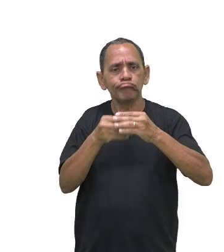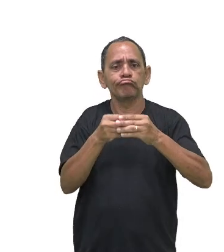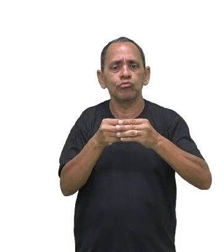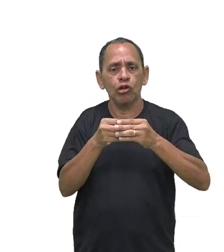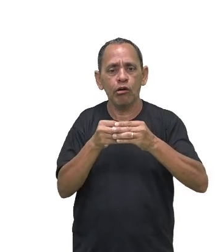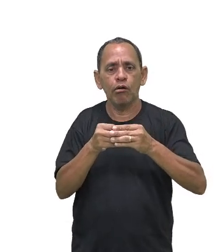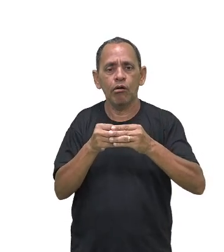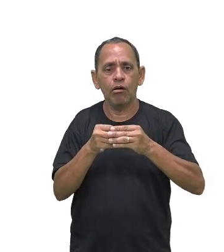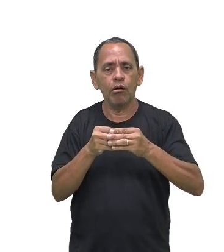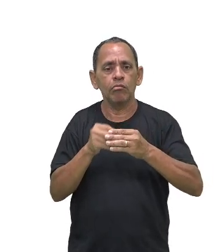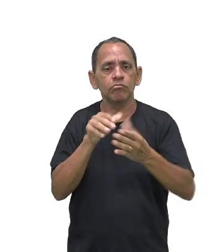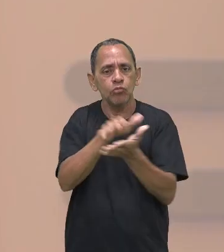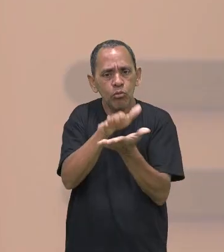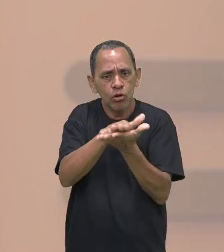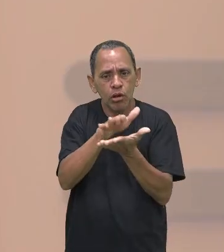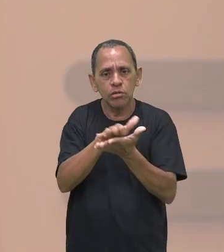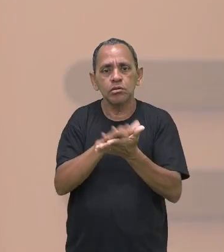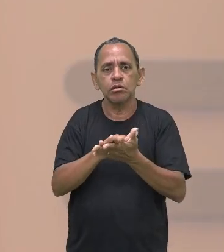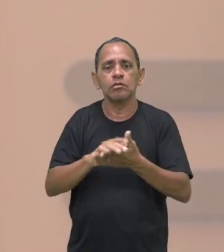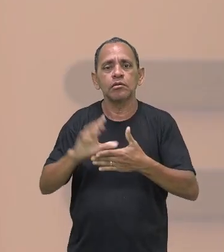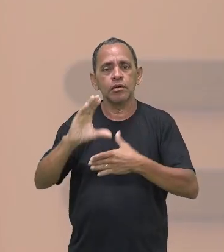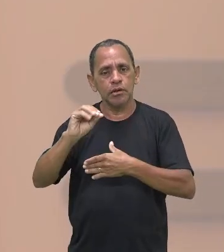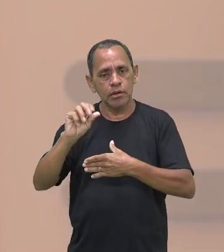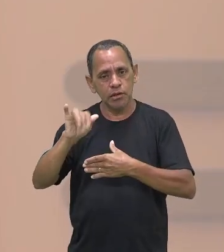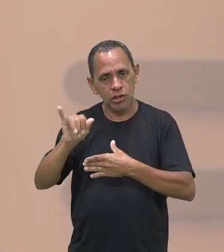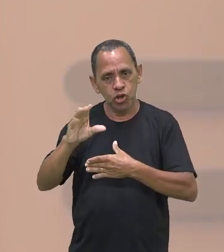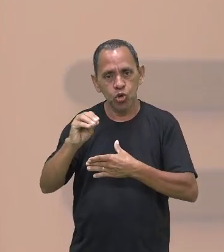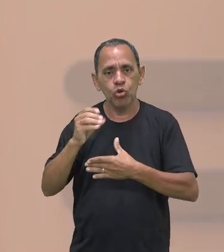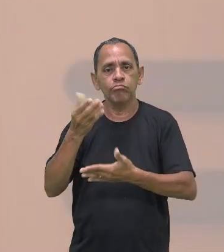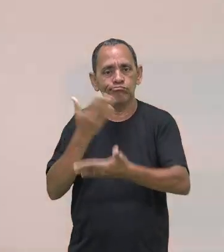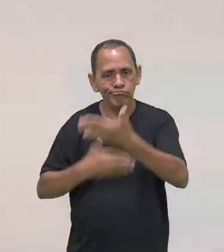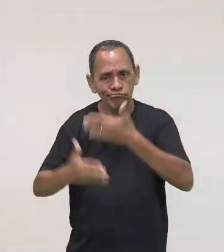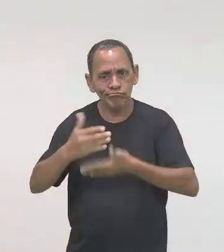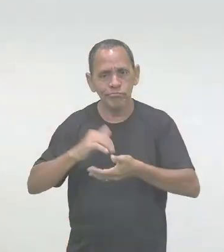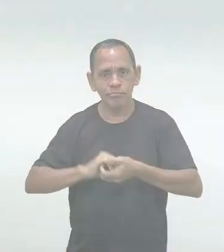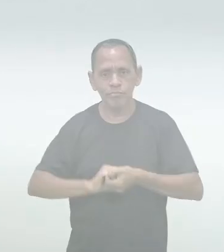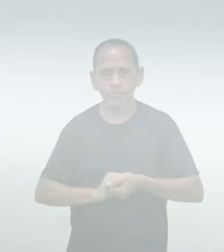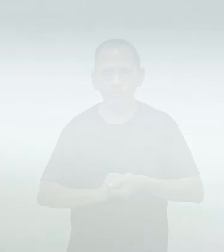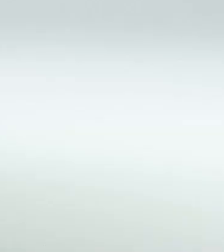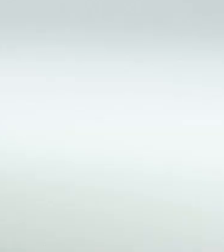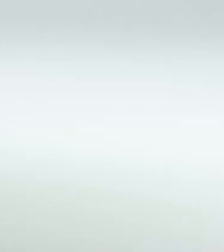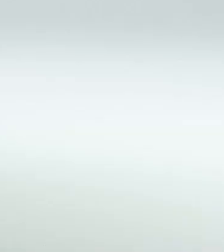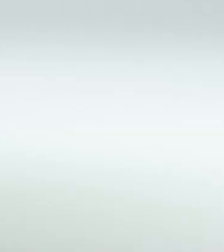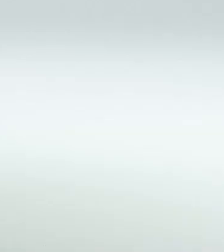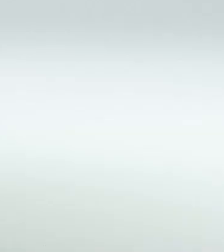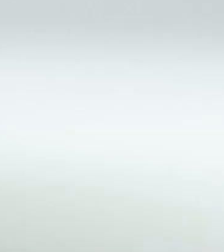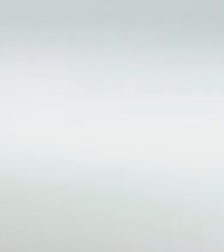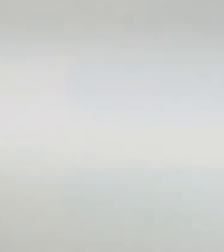Caio Prado Júnior. Vamos agora iniciar a nossa aula.